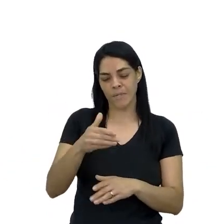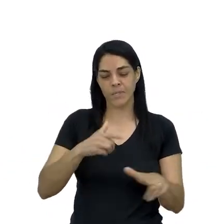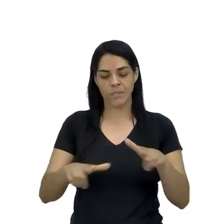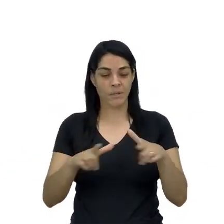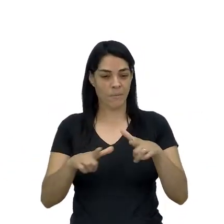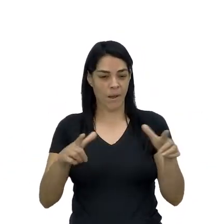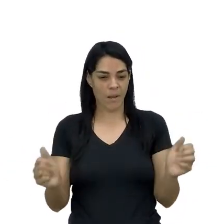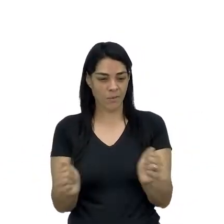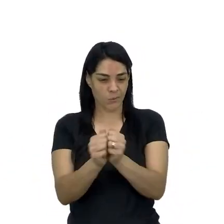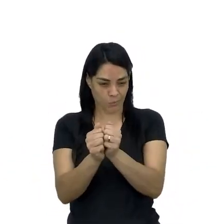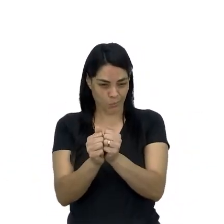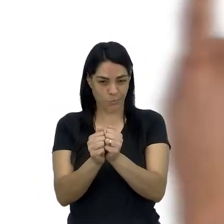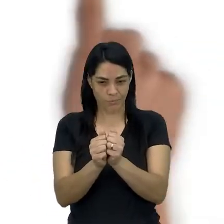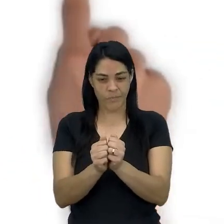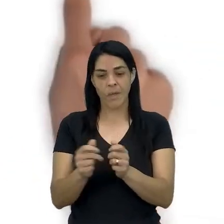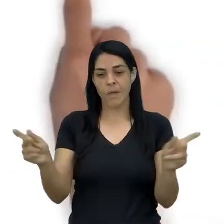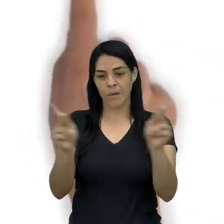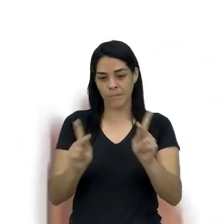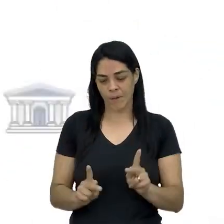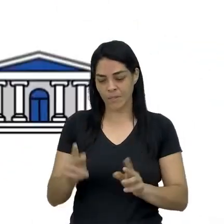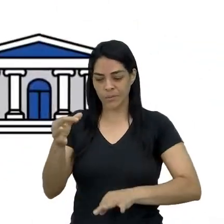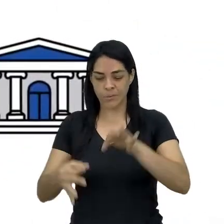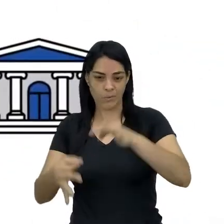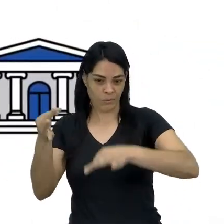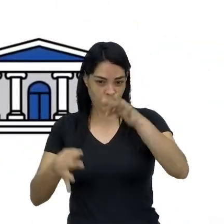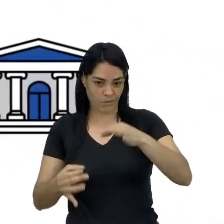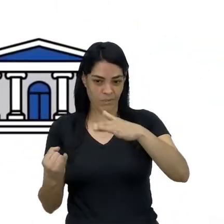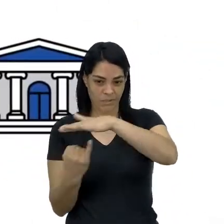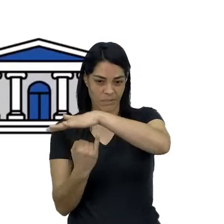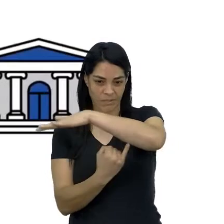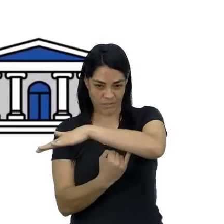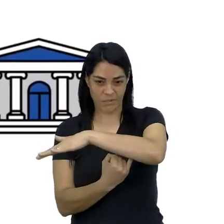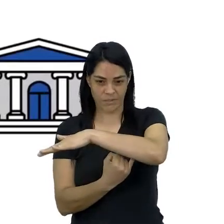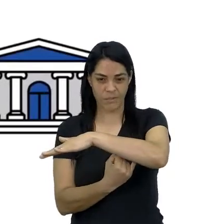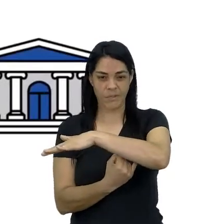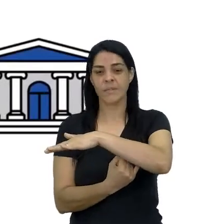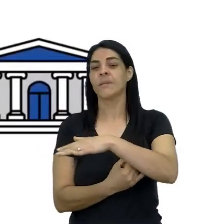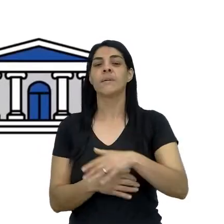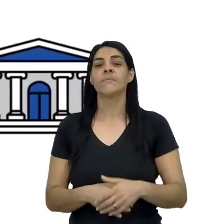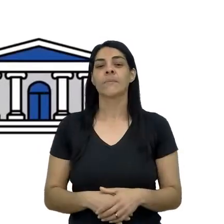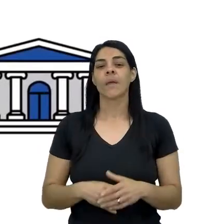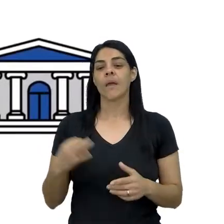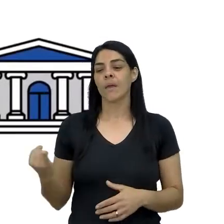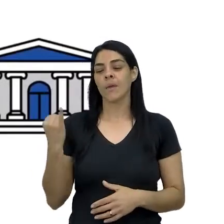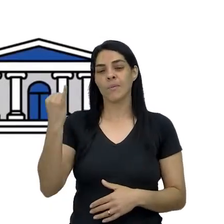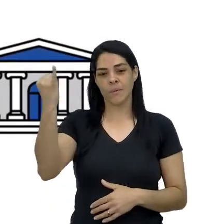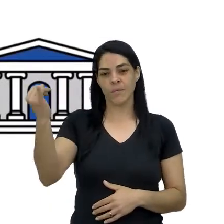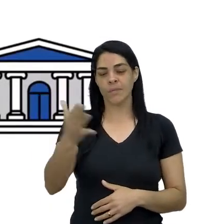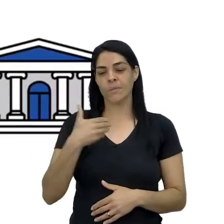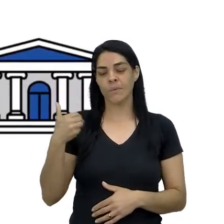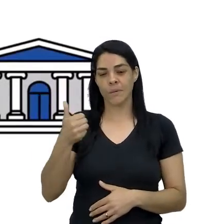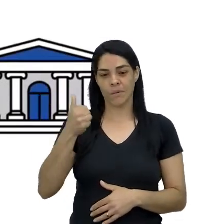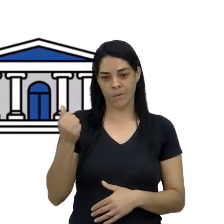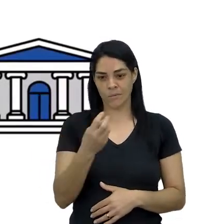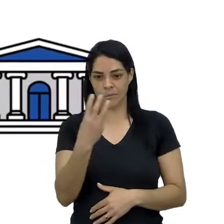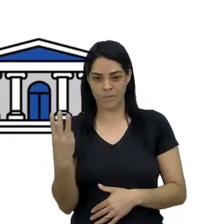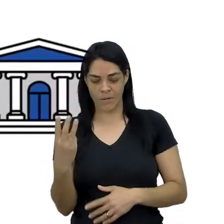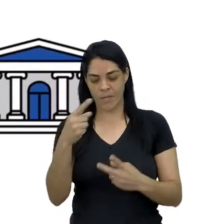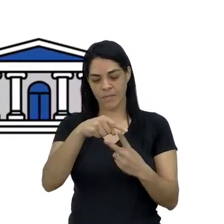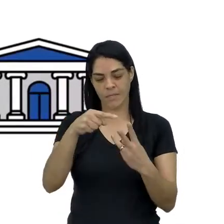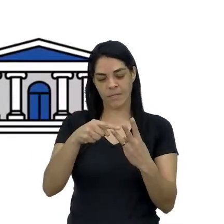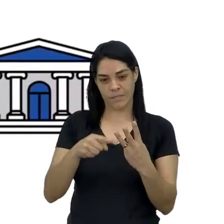trabalharem em conjunto. Paz, justiça e instituições sólidas são essenciais para melhorias nos 3